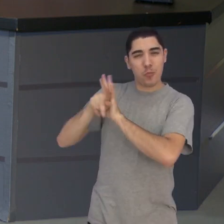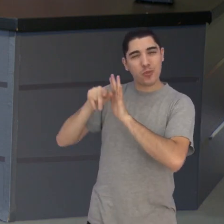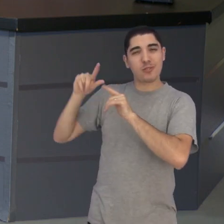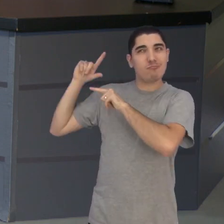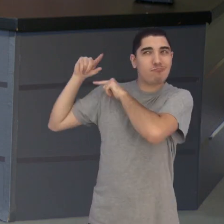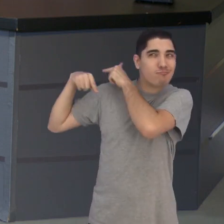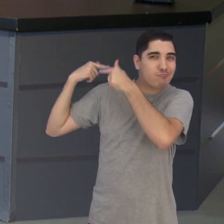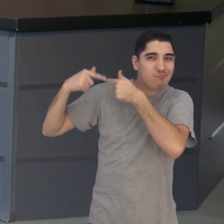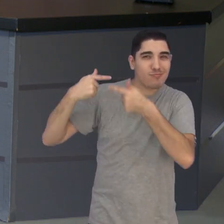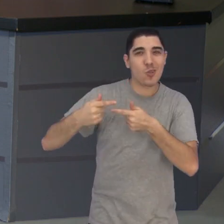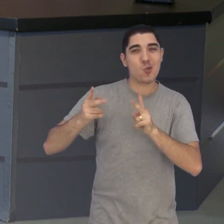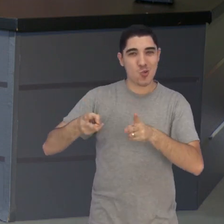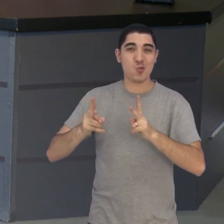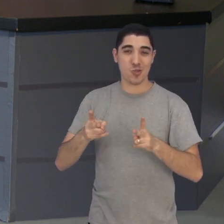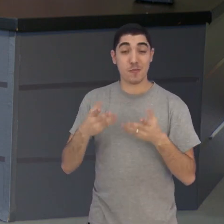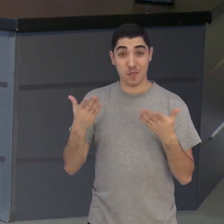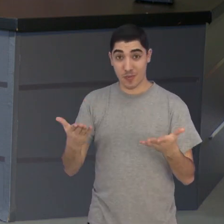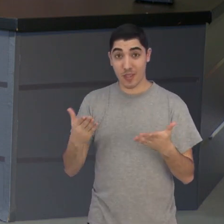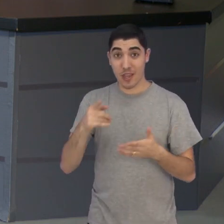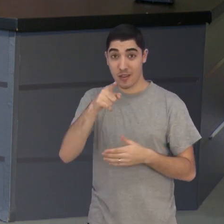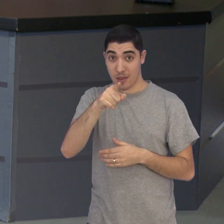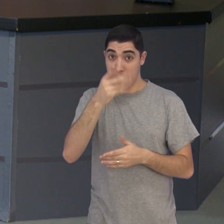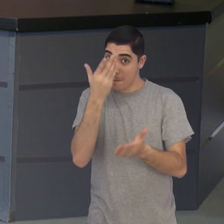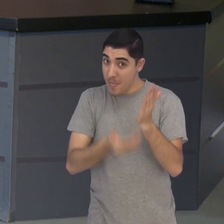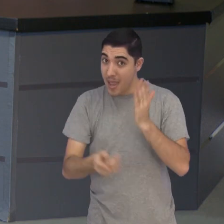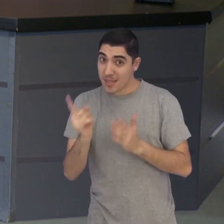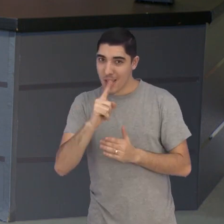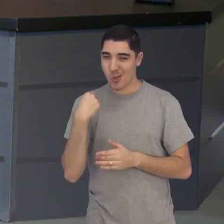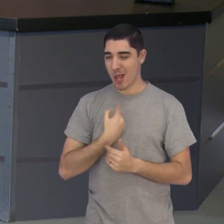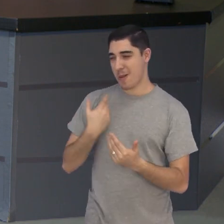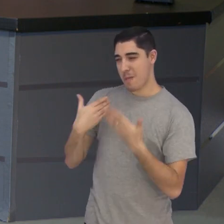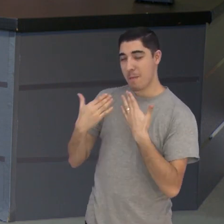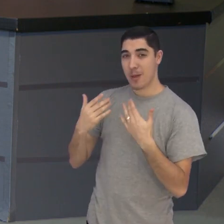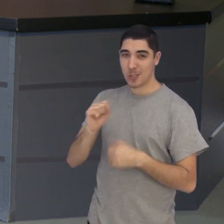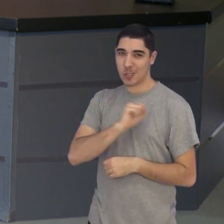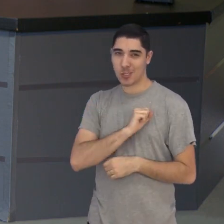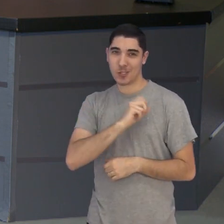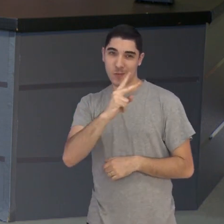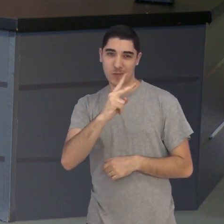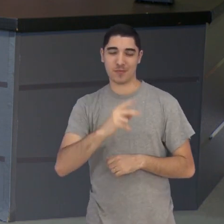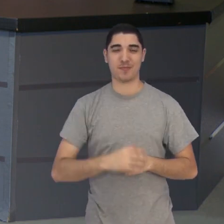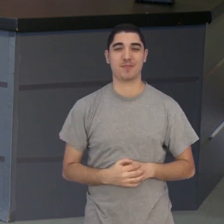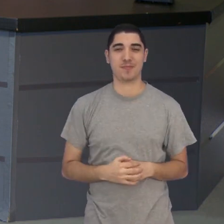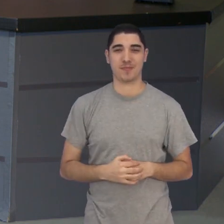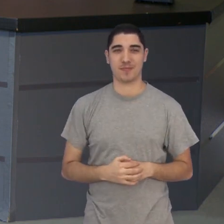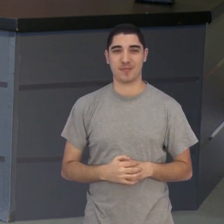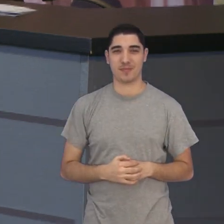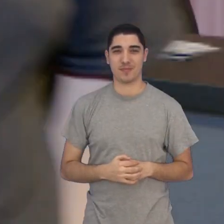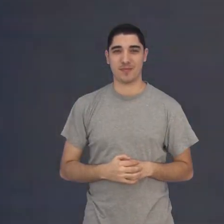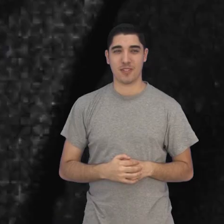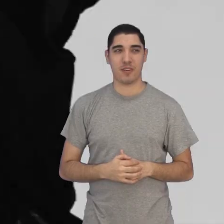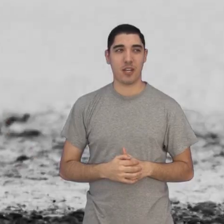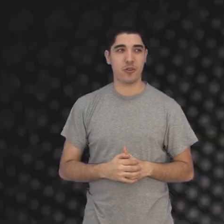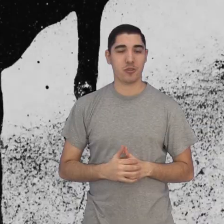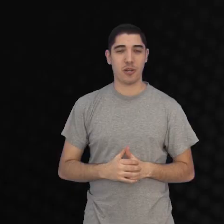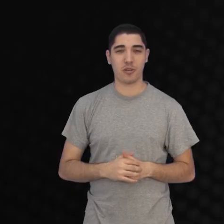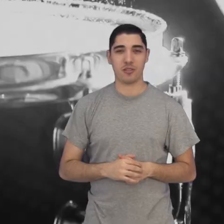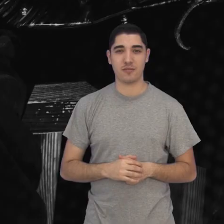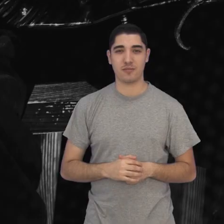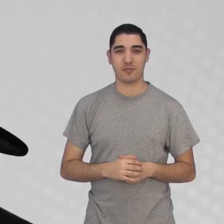cinema nacional, entendeu? Então, se eu fosse você, eu não perderia esse bate-papo e é nóis. Fui!